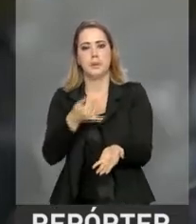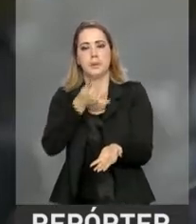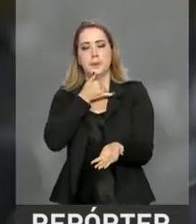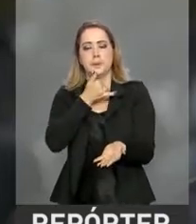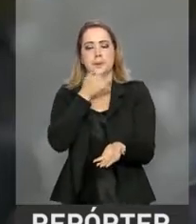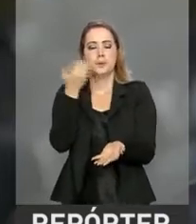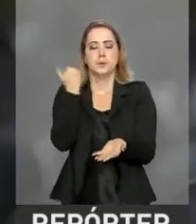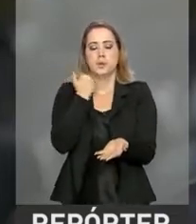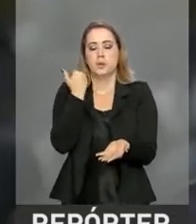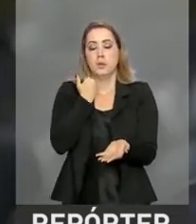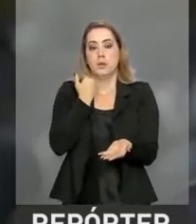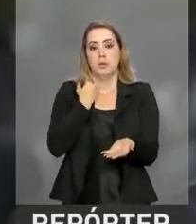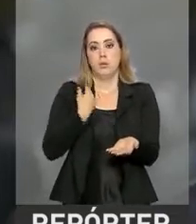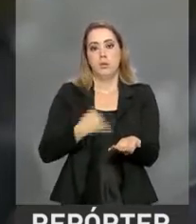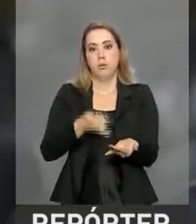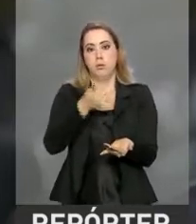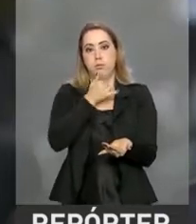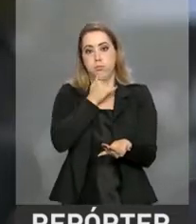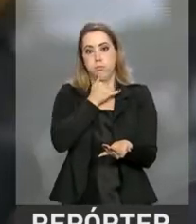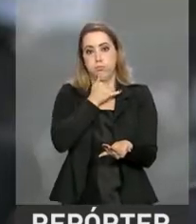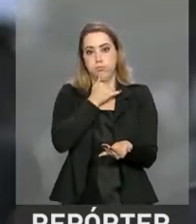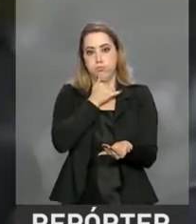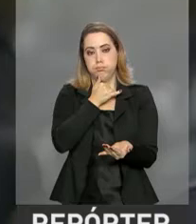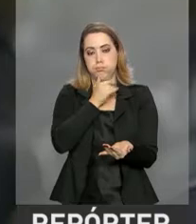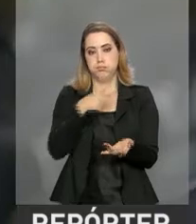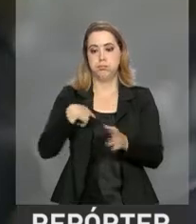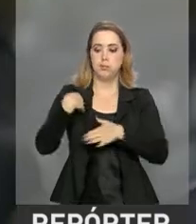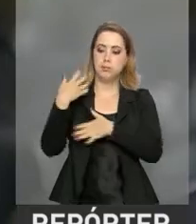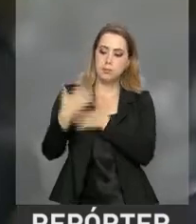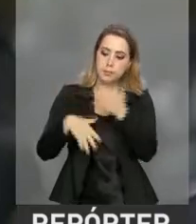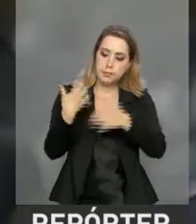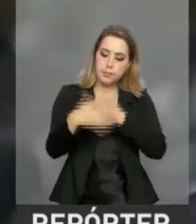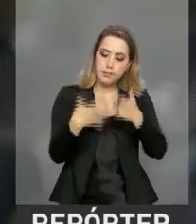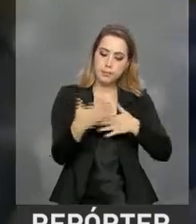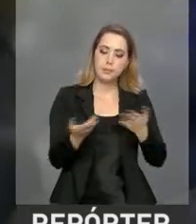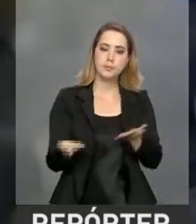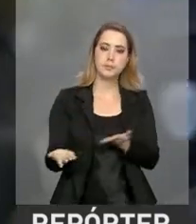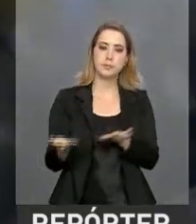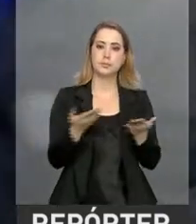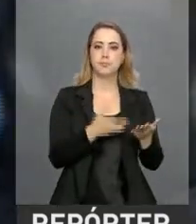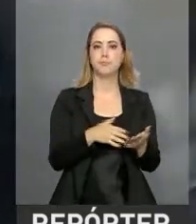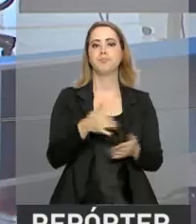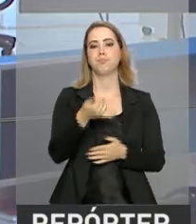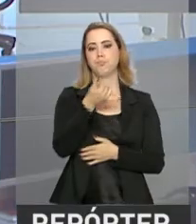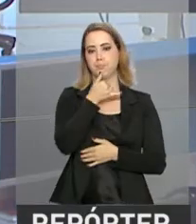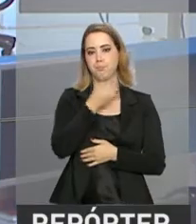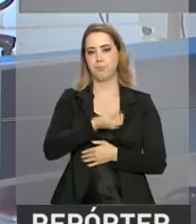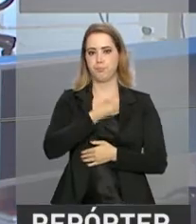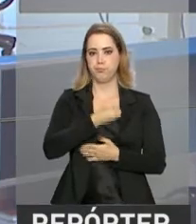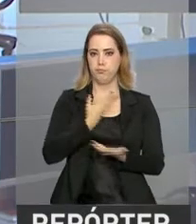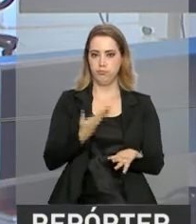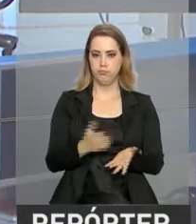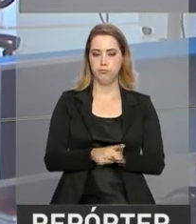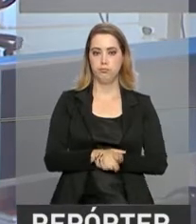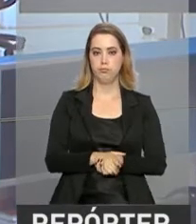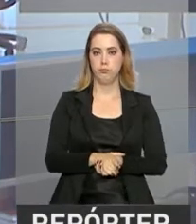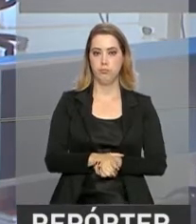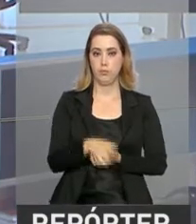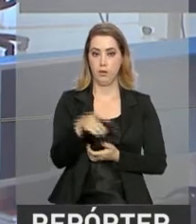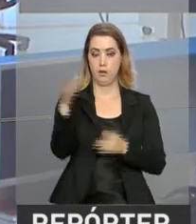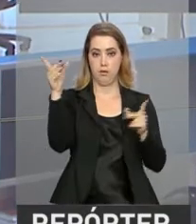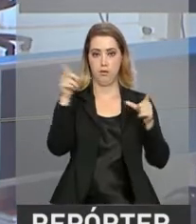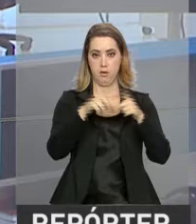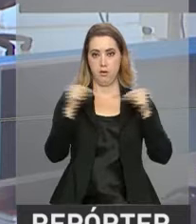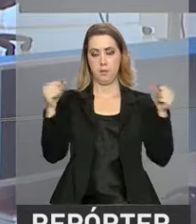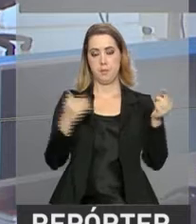desgastado muito desestimulado e isso desencadeia um processo de depressão brasília vai sediar